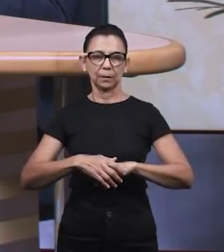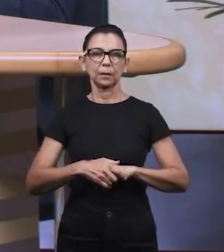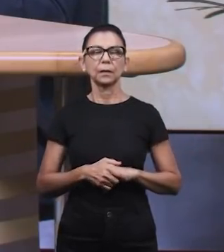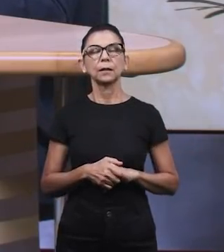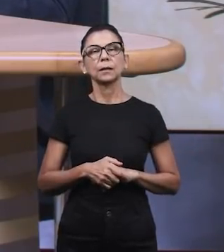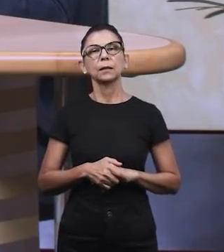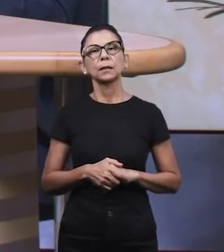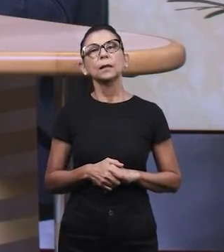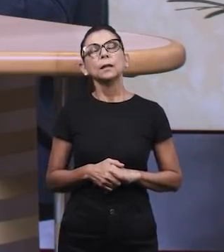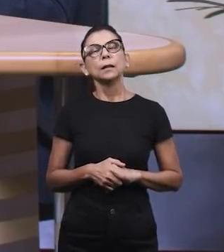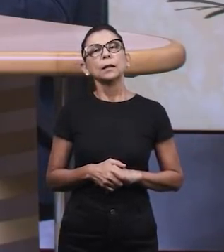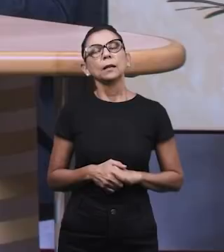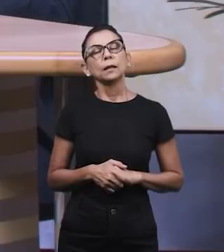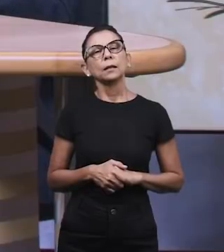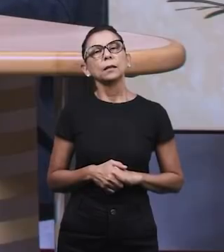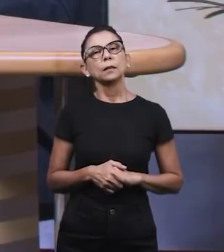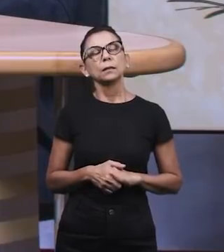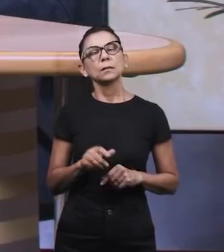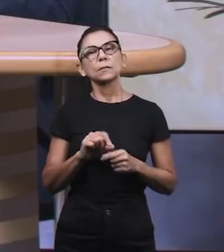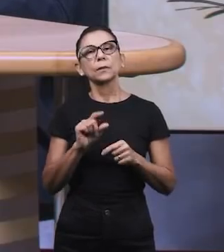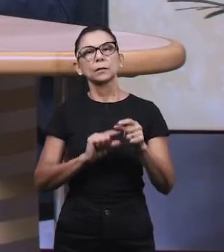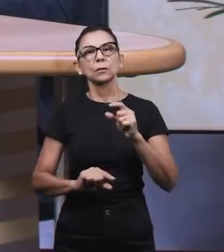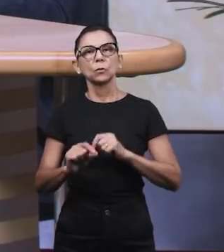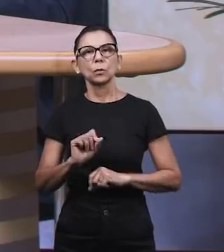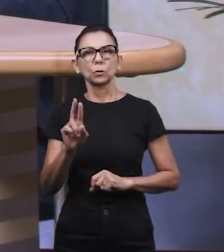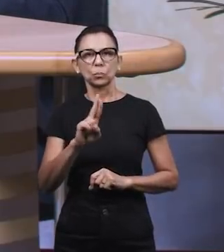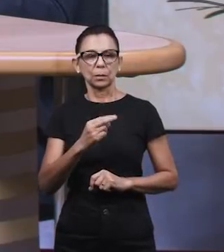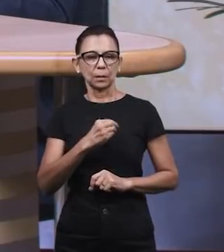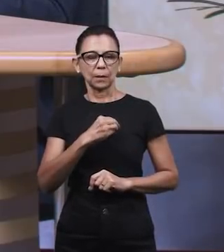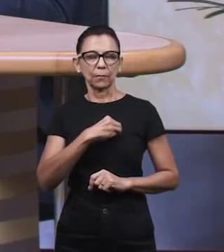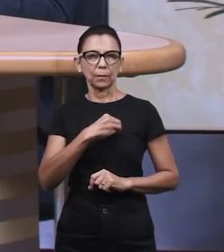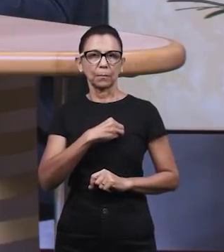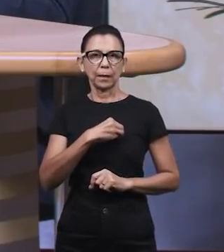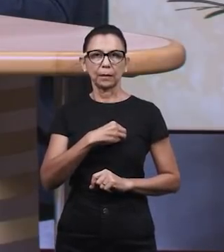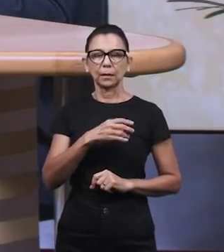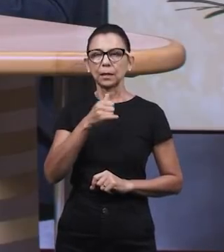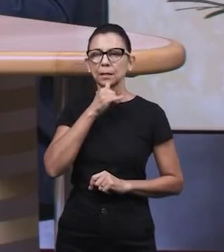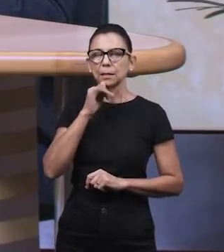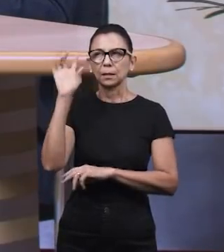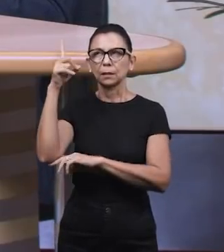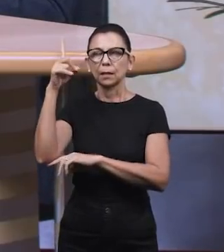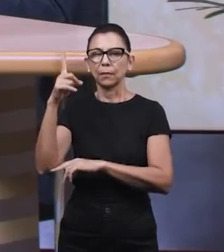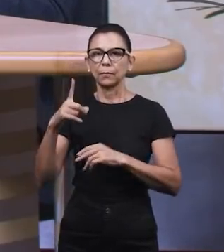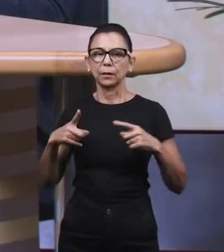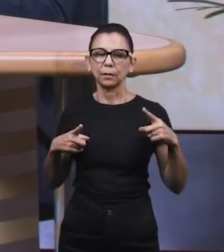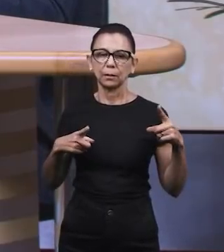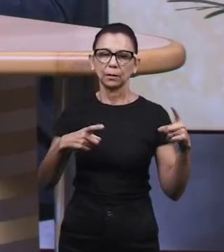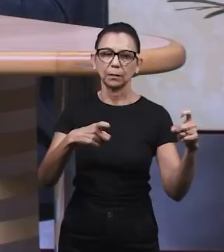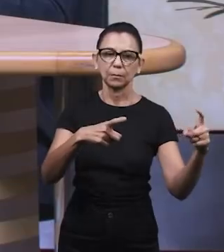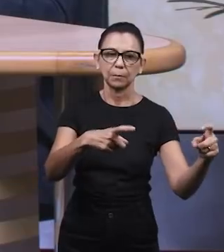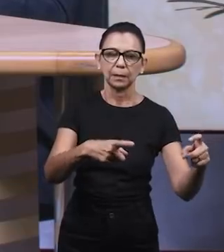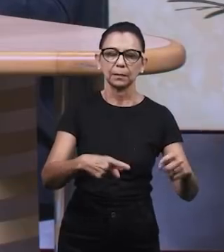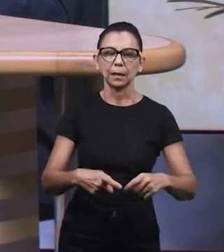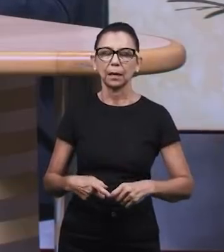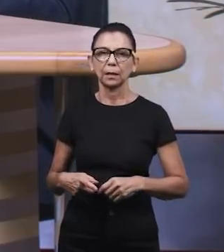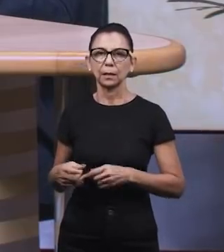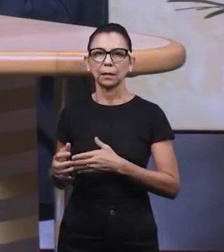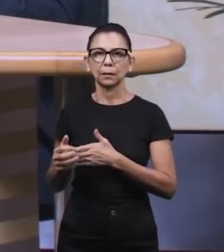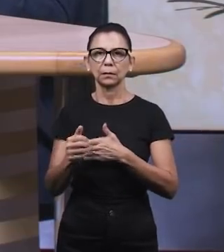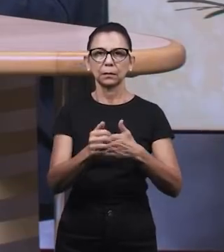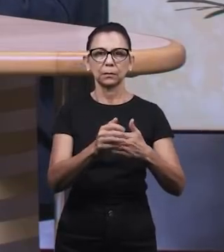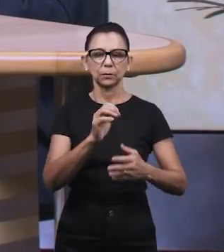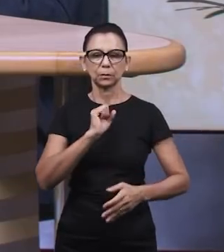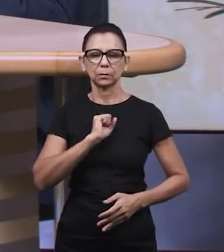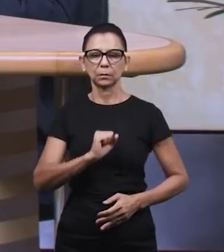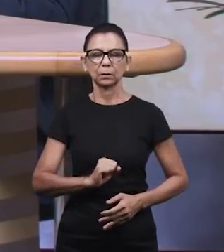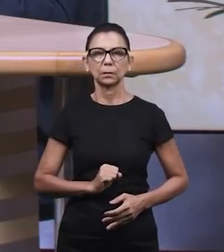existe uma explicação na Bíblia. Mas aquelas pedras foram usadas. Davi, quando saiu para uma batalha, ele levou o sacerdote para consultar